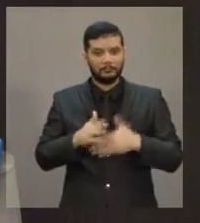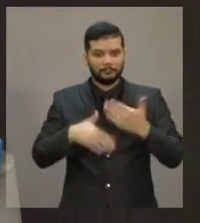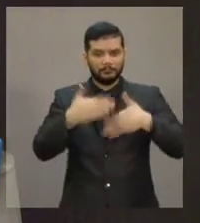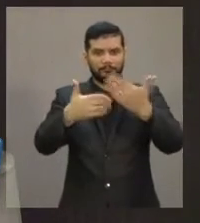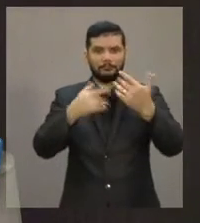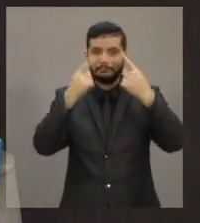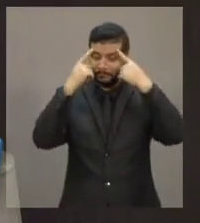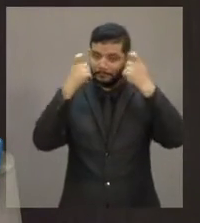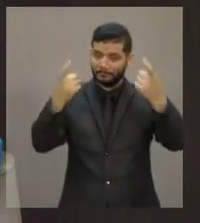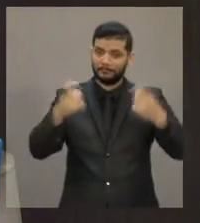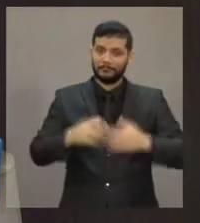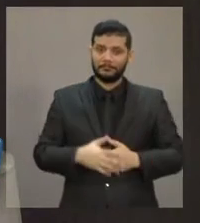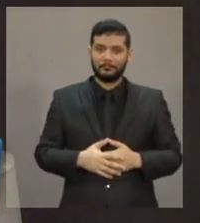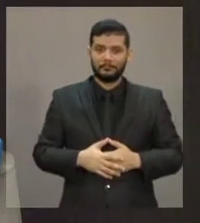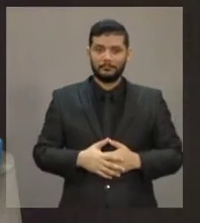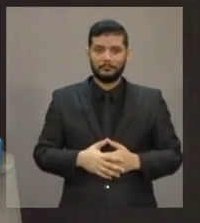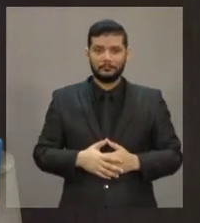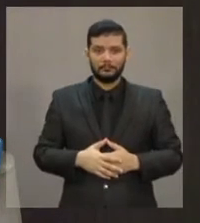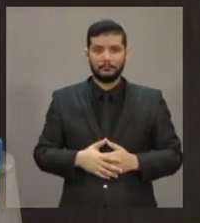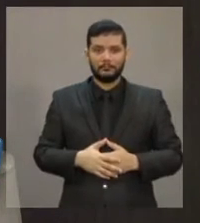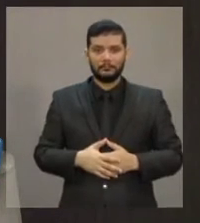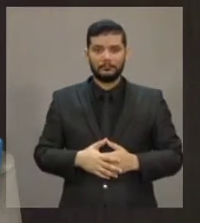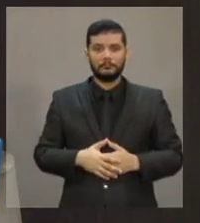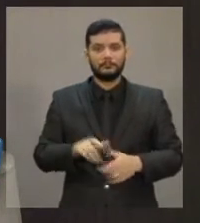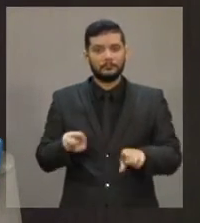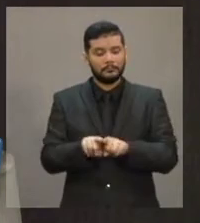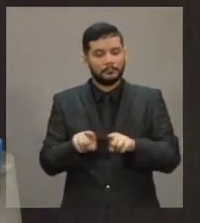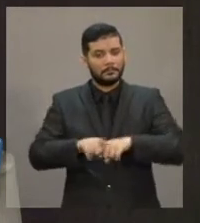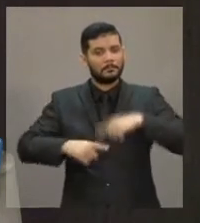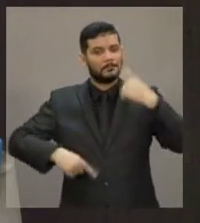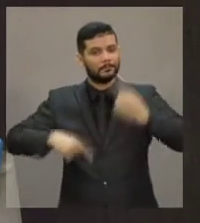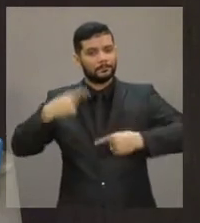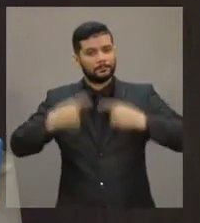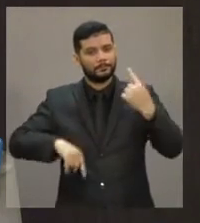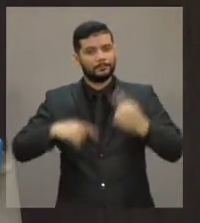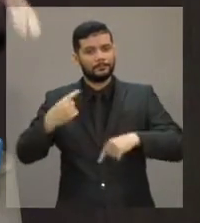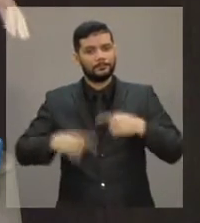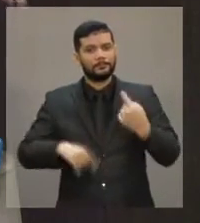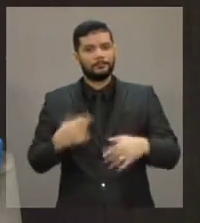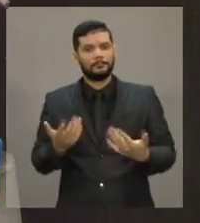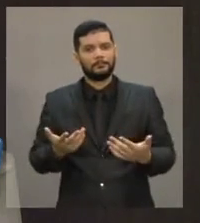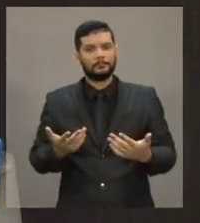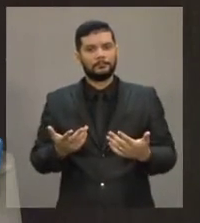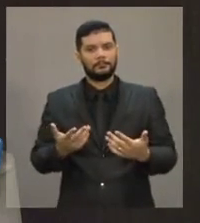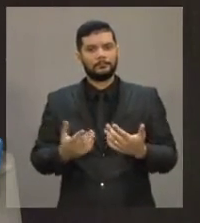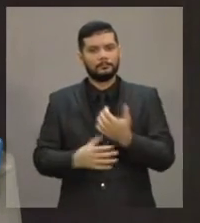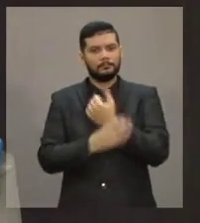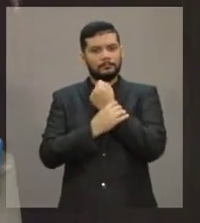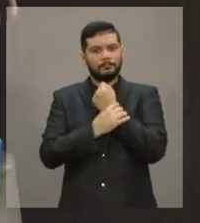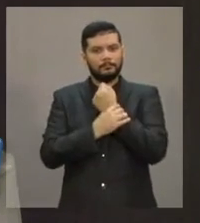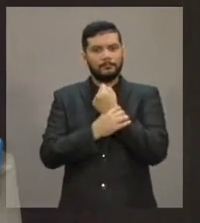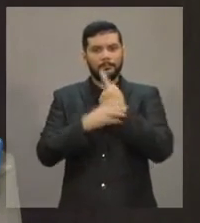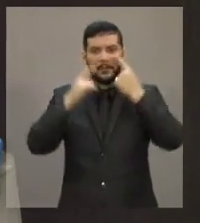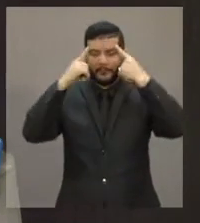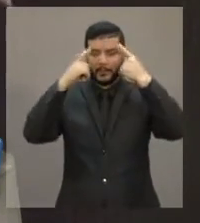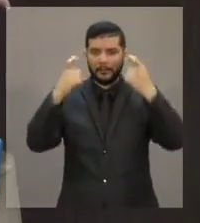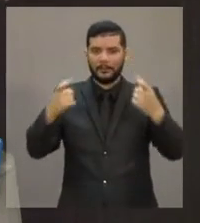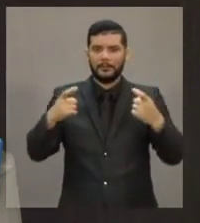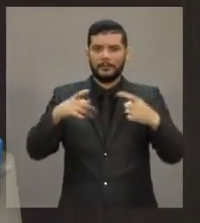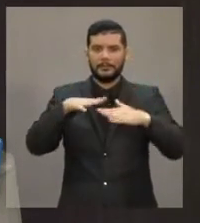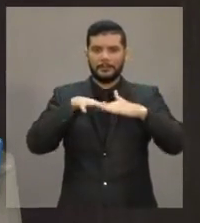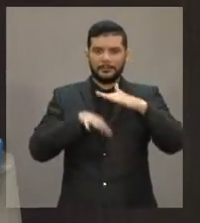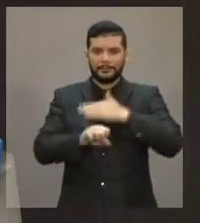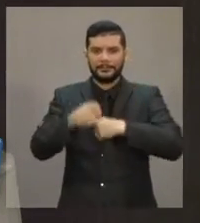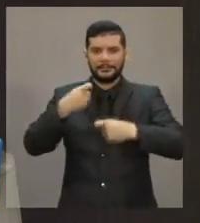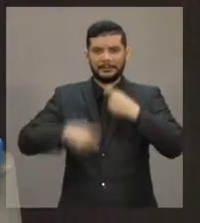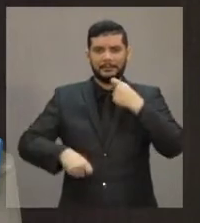A destruição, dentre outras coisas, das políticas, por exemplo, né, que protegem as pessoas da violência